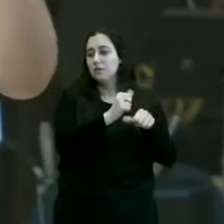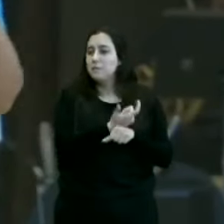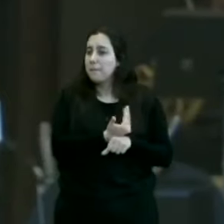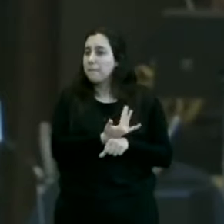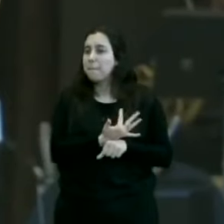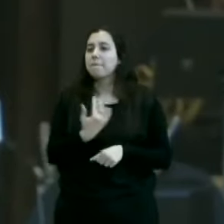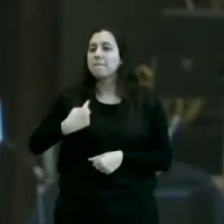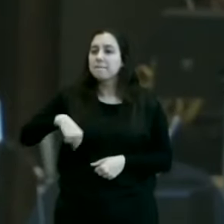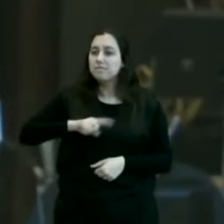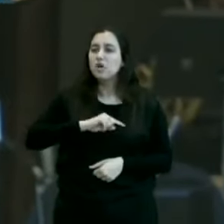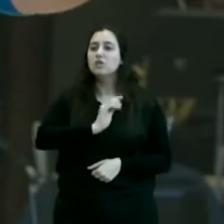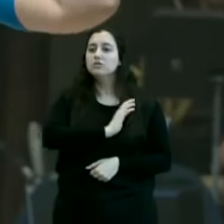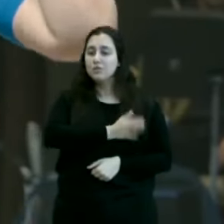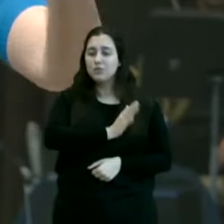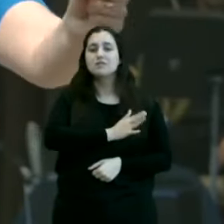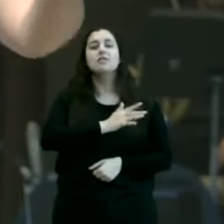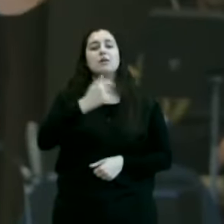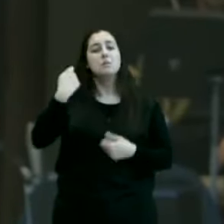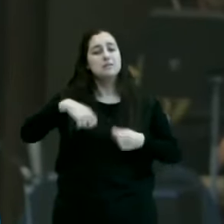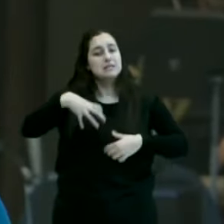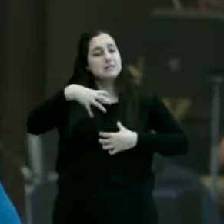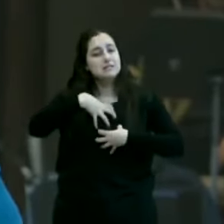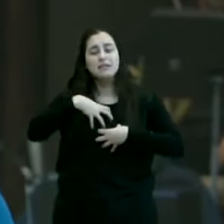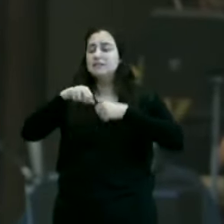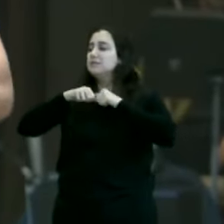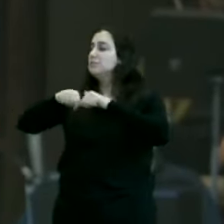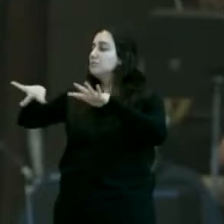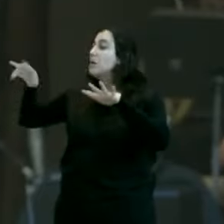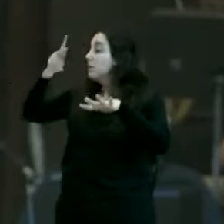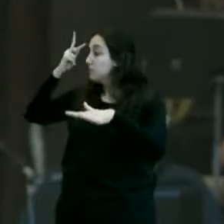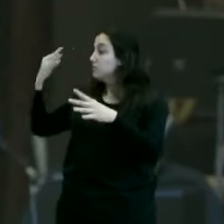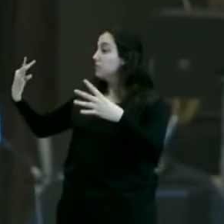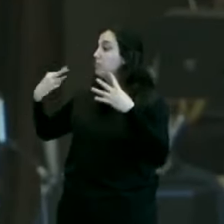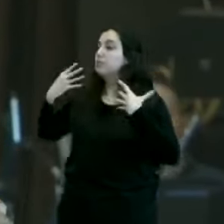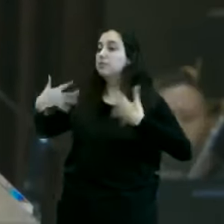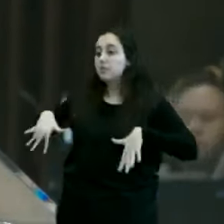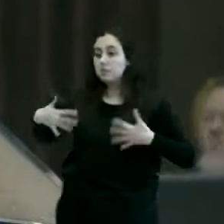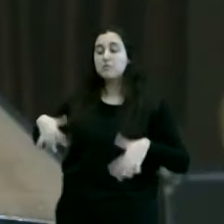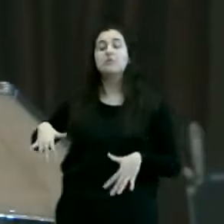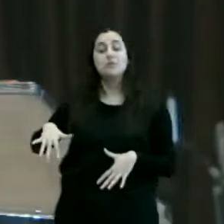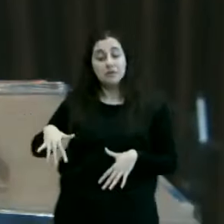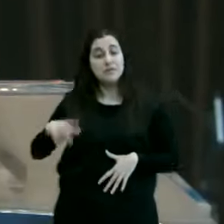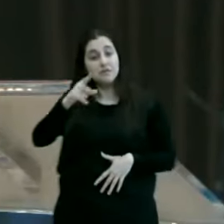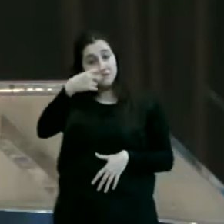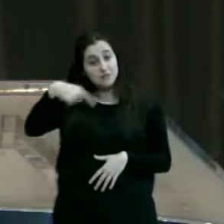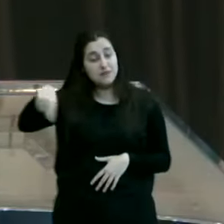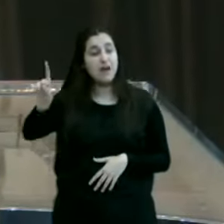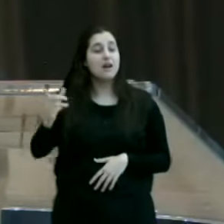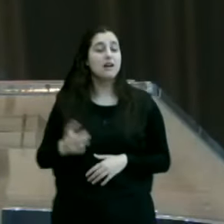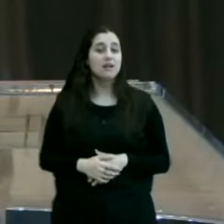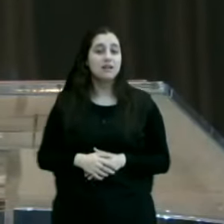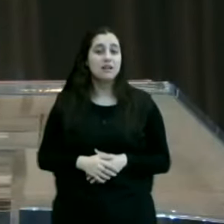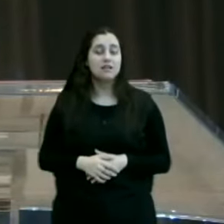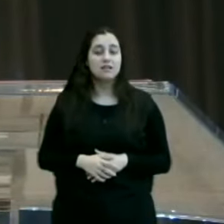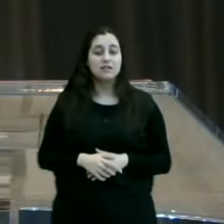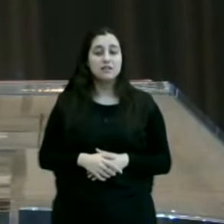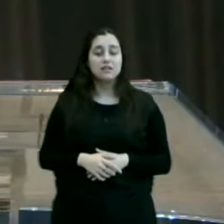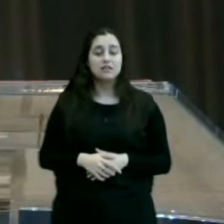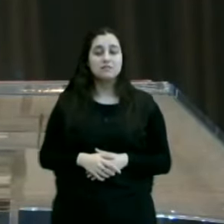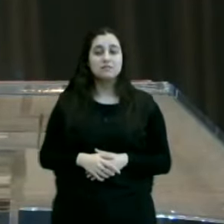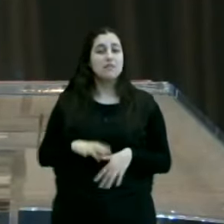nosso coração pode ser sentido pelas pessoas que estão ao nosso redor. Ei, você não precisa nem